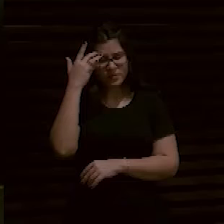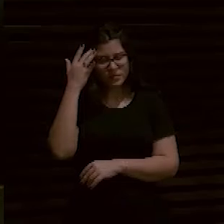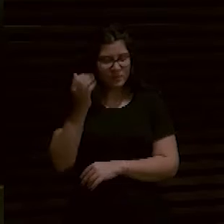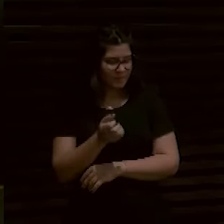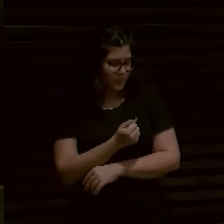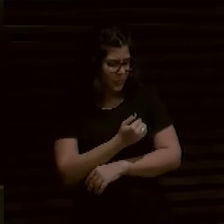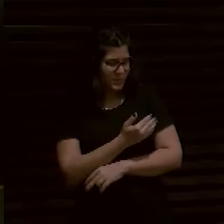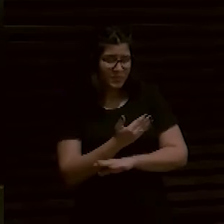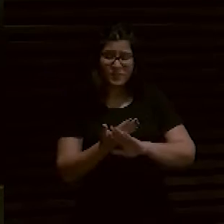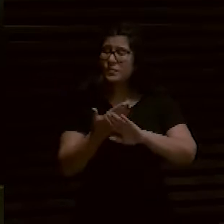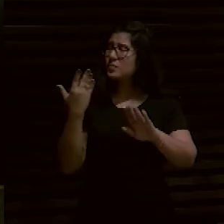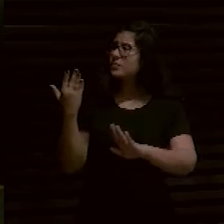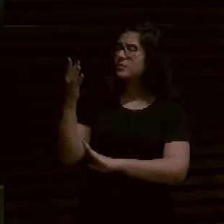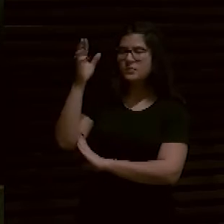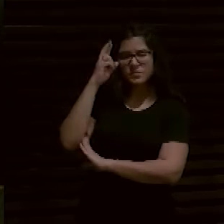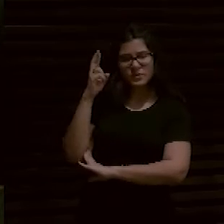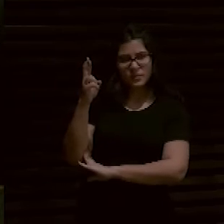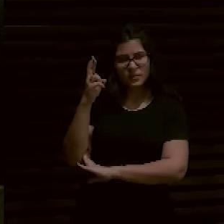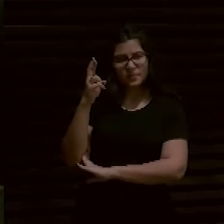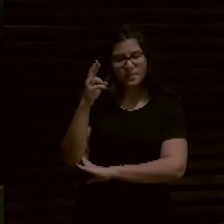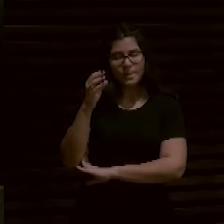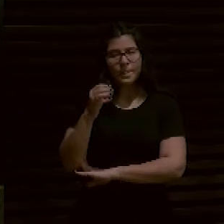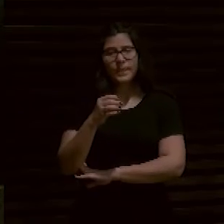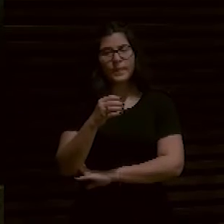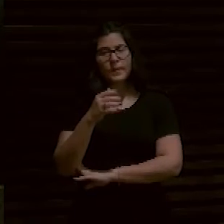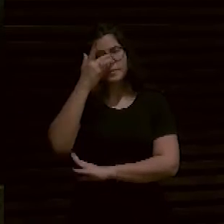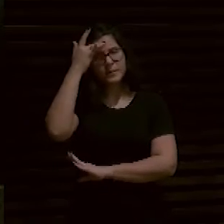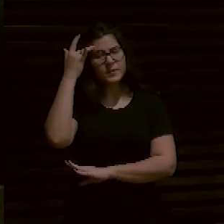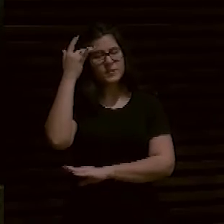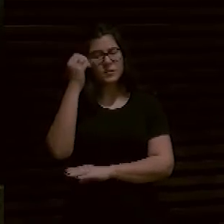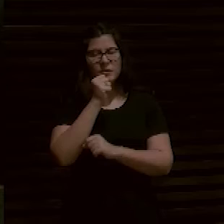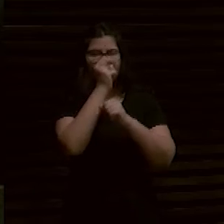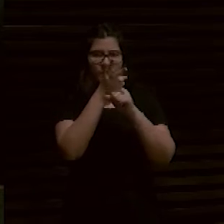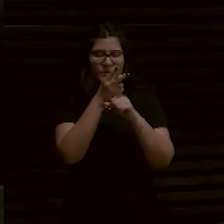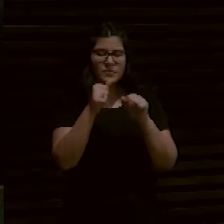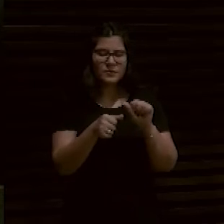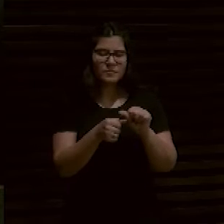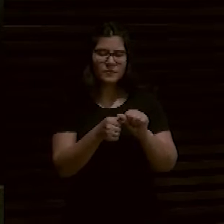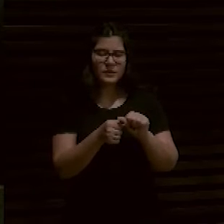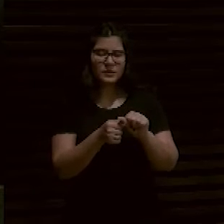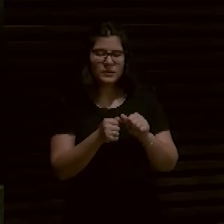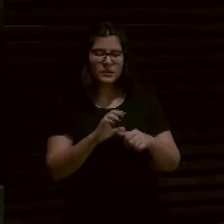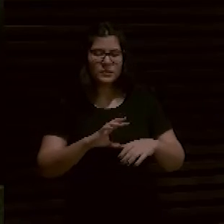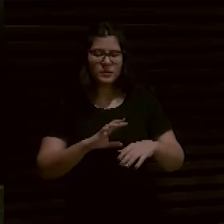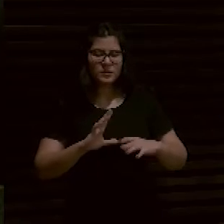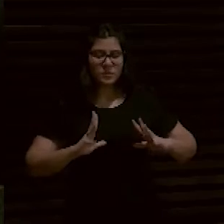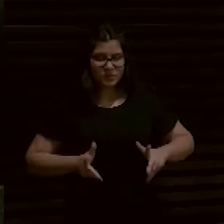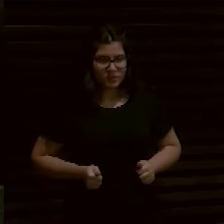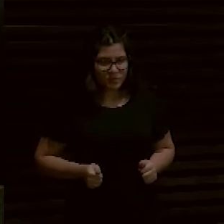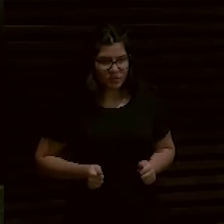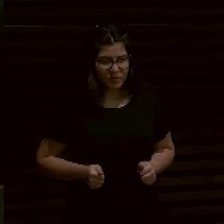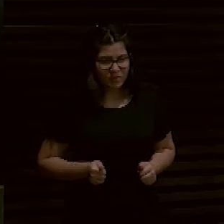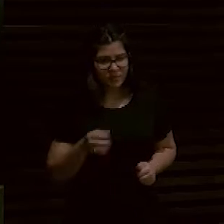verso 5, o homem forte faz da carne mortal o seu braço e aparta